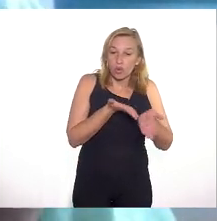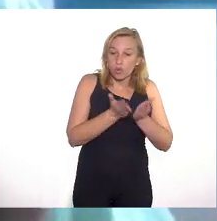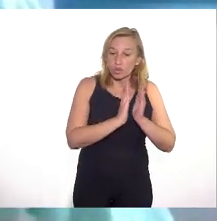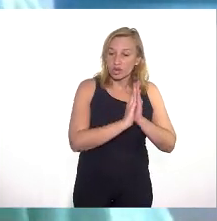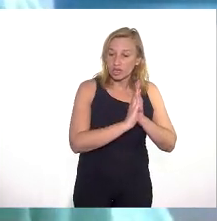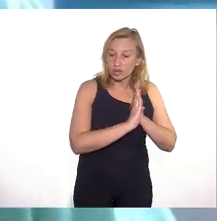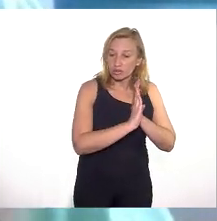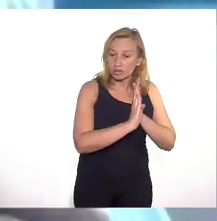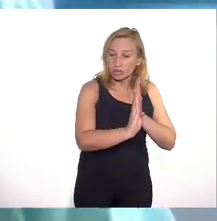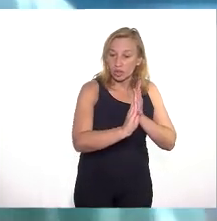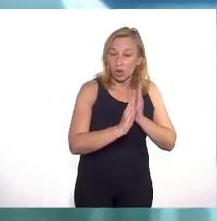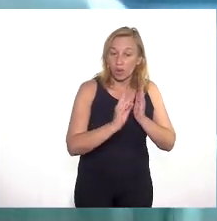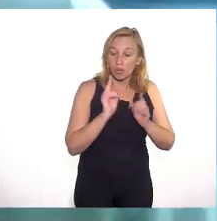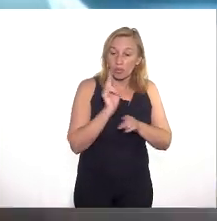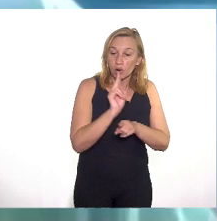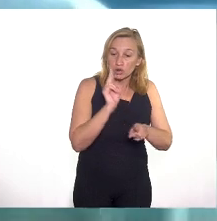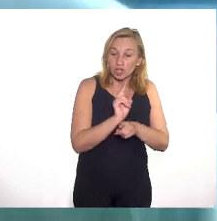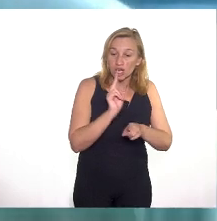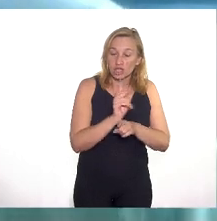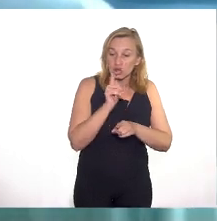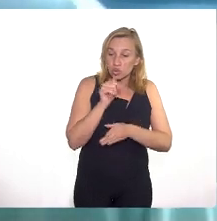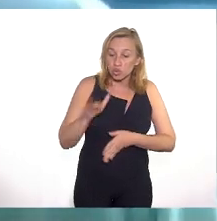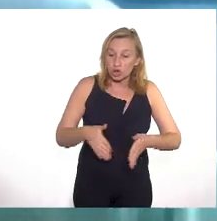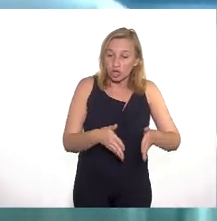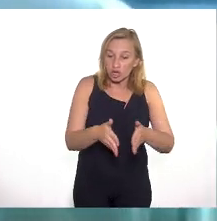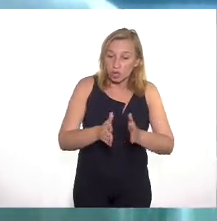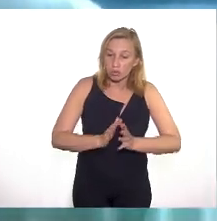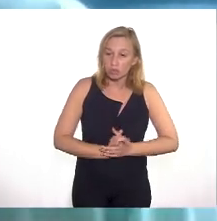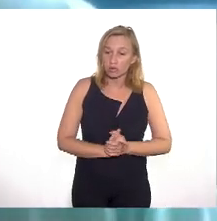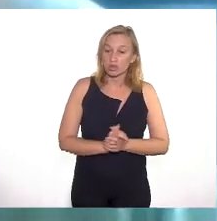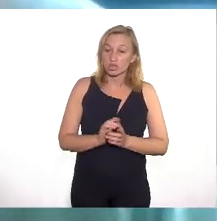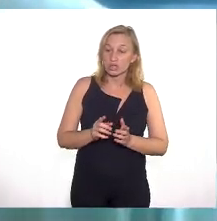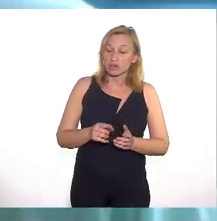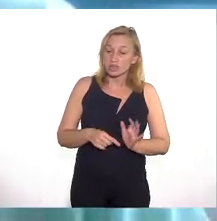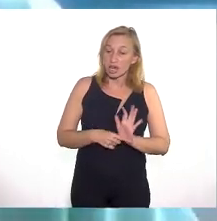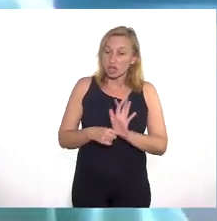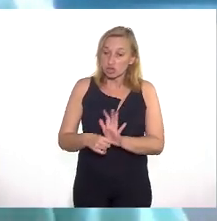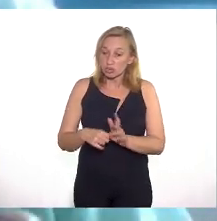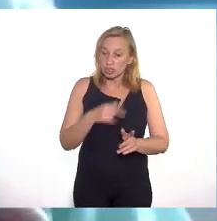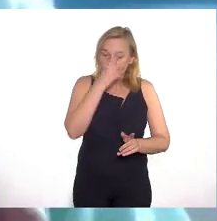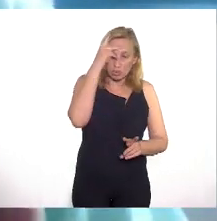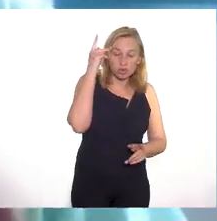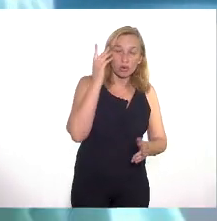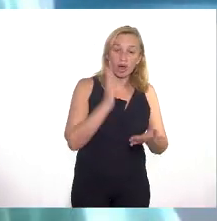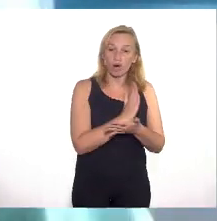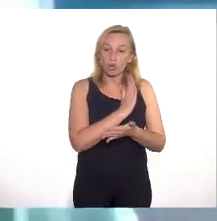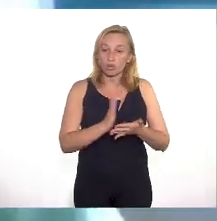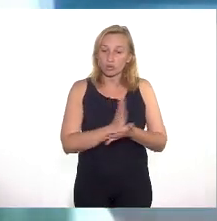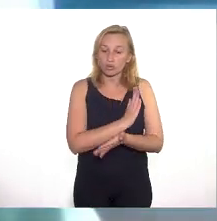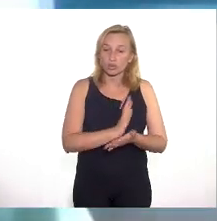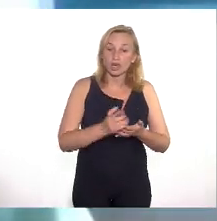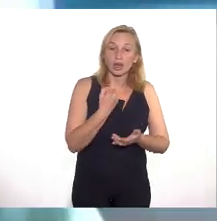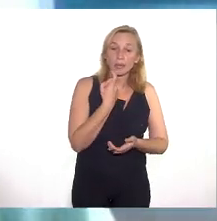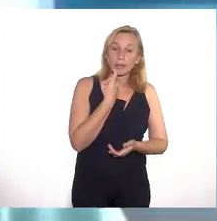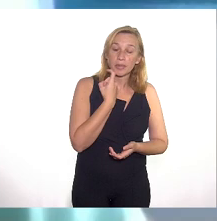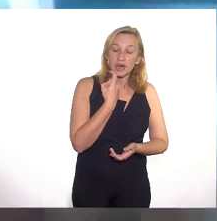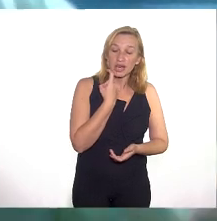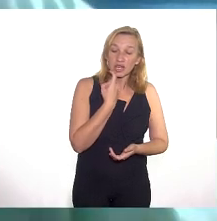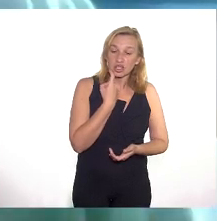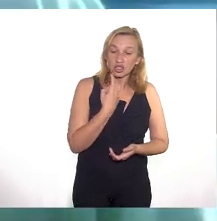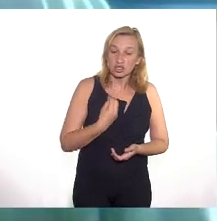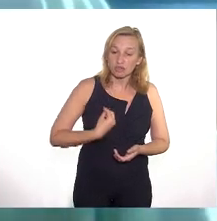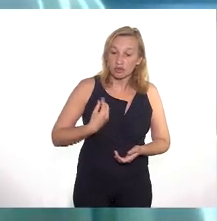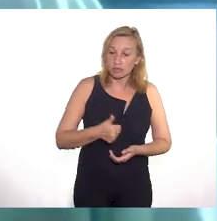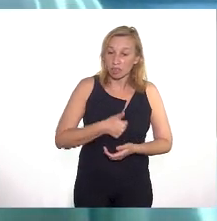dele. Alguns peixes deixam de ter a sua vida migratória, né? Essas barragens